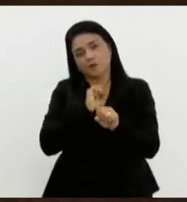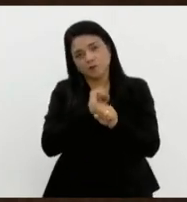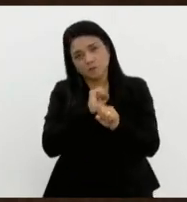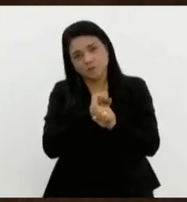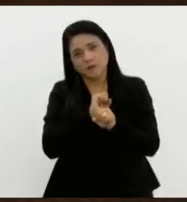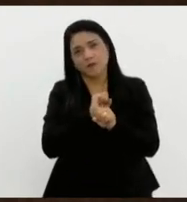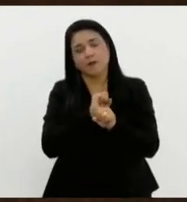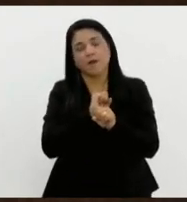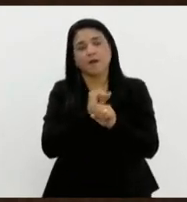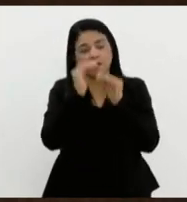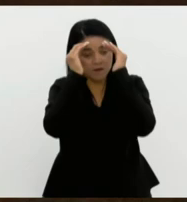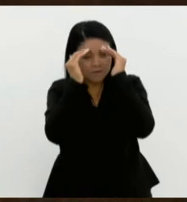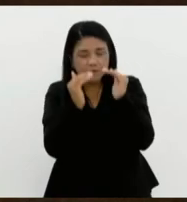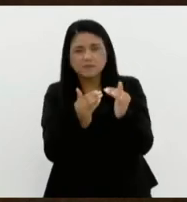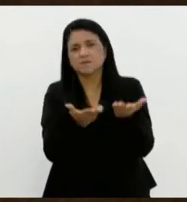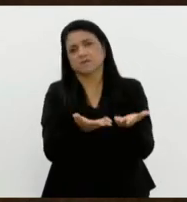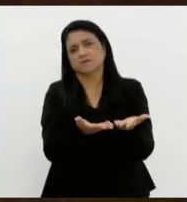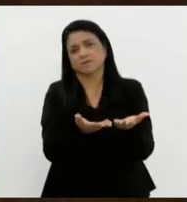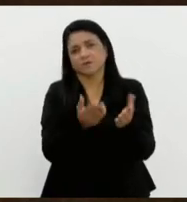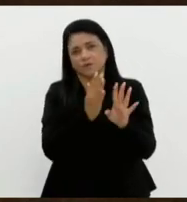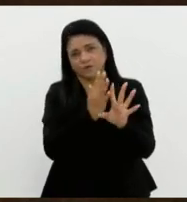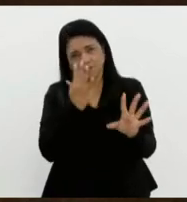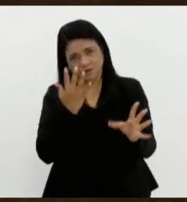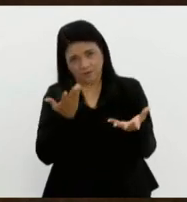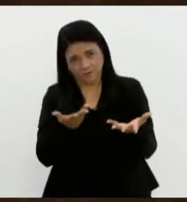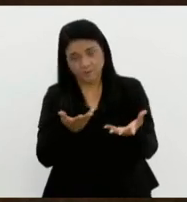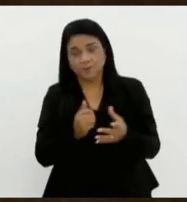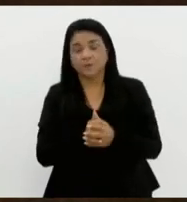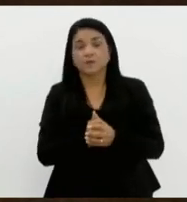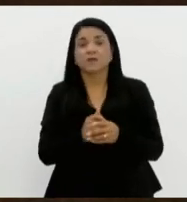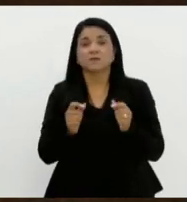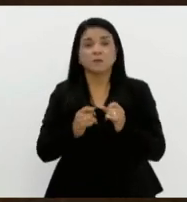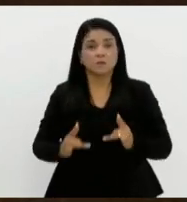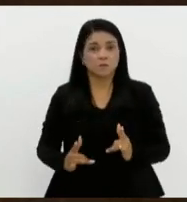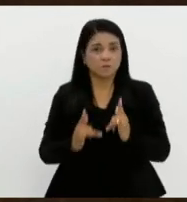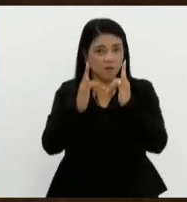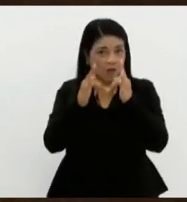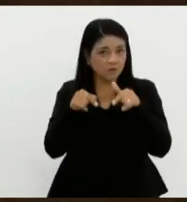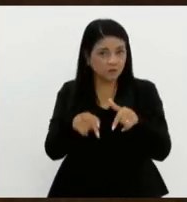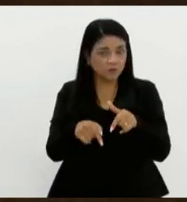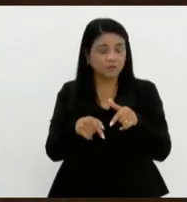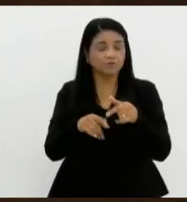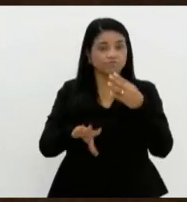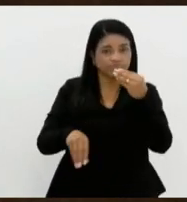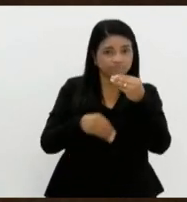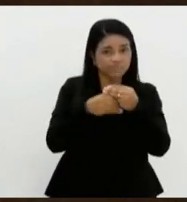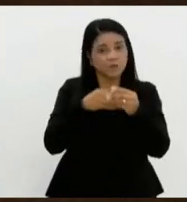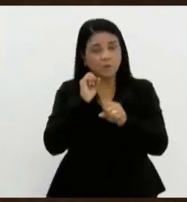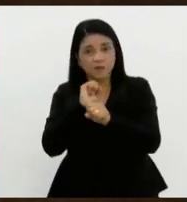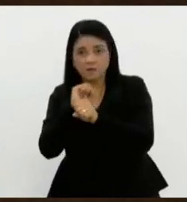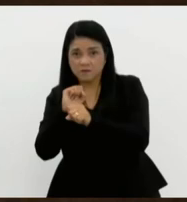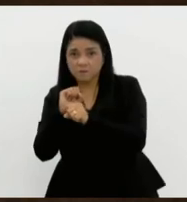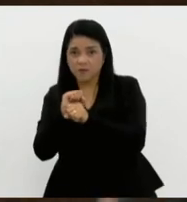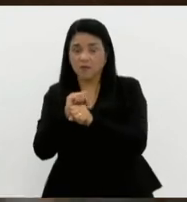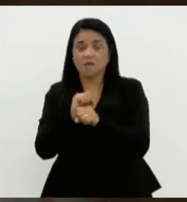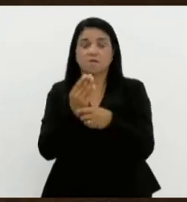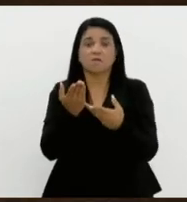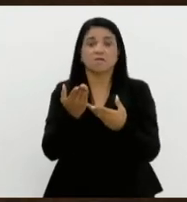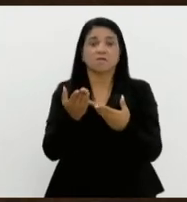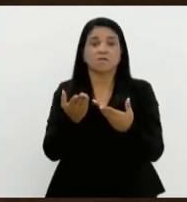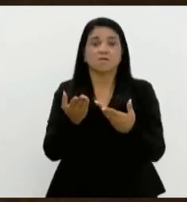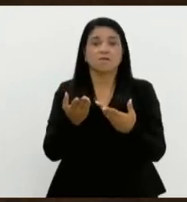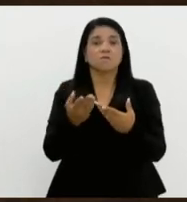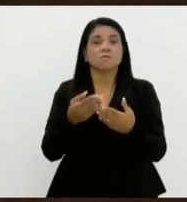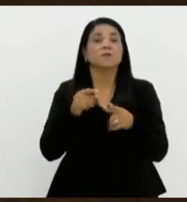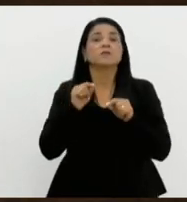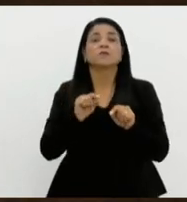essa inadequação de infraestrutura predial do equipamento atrelado à espera para o atendimento trata-se